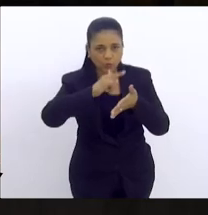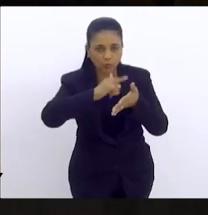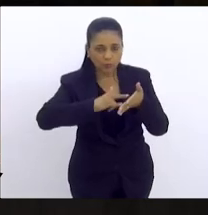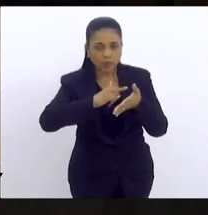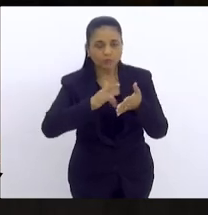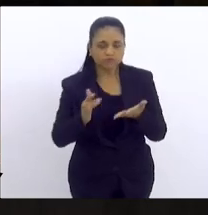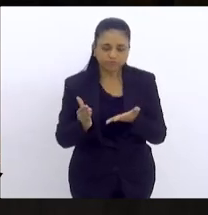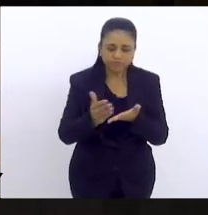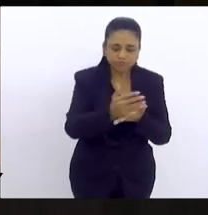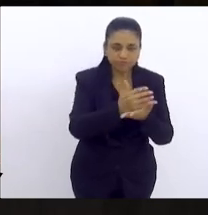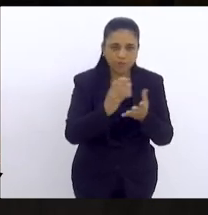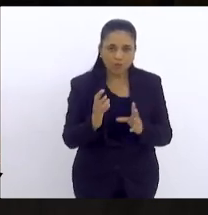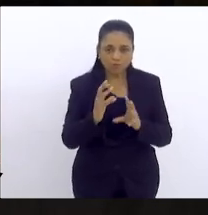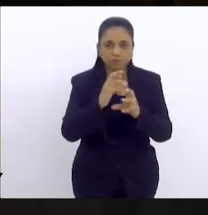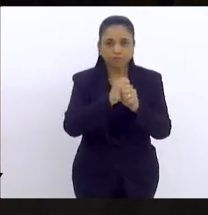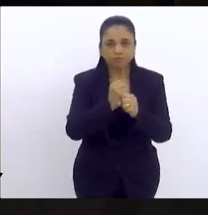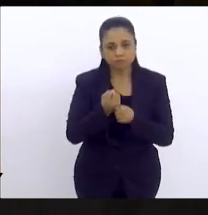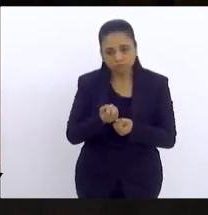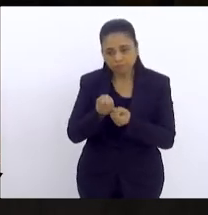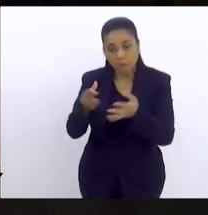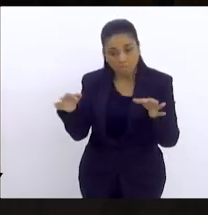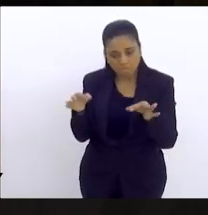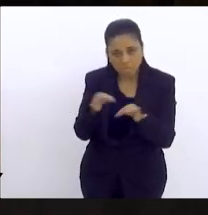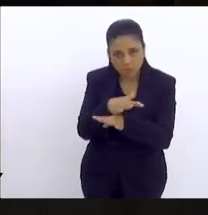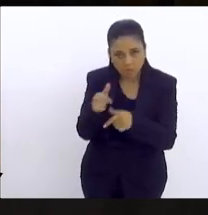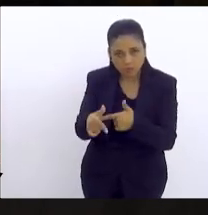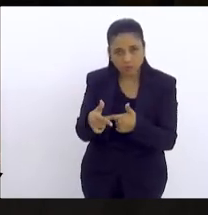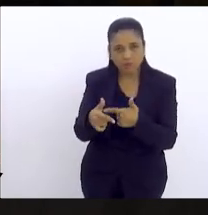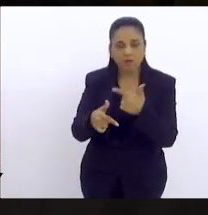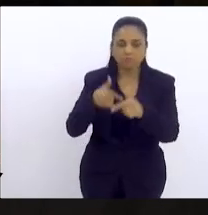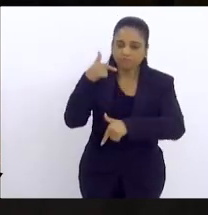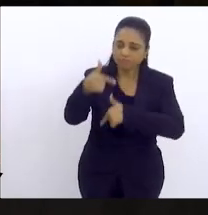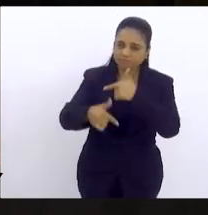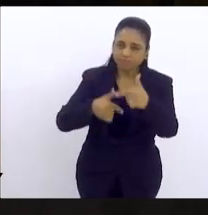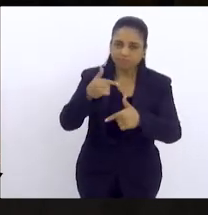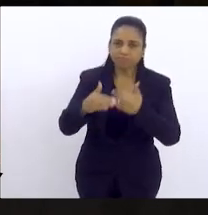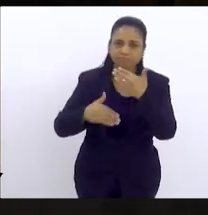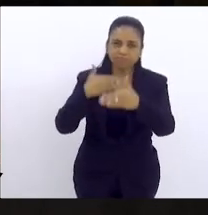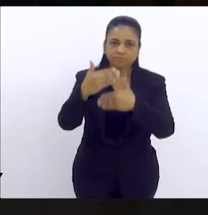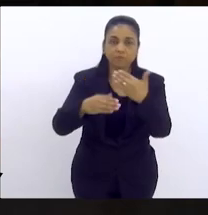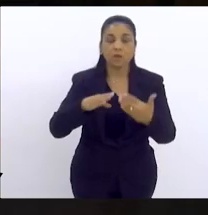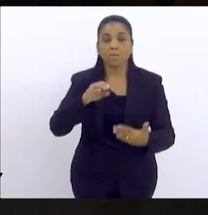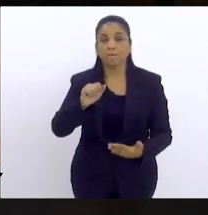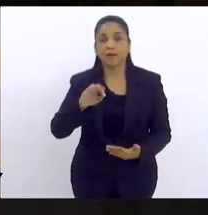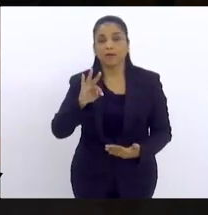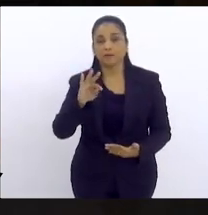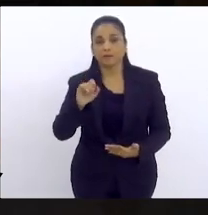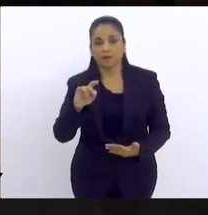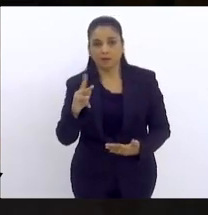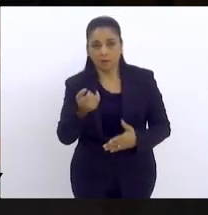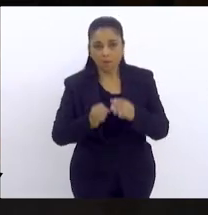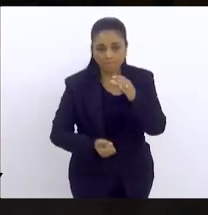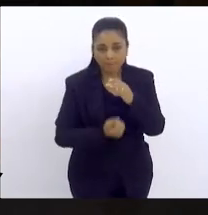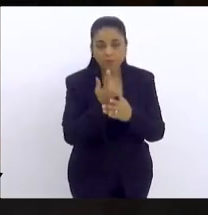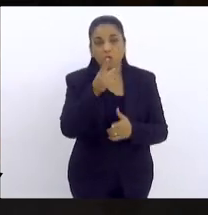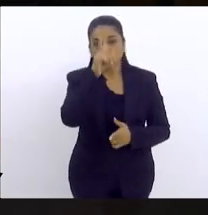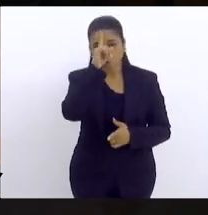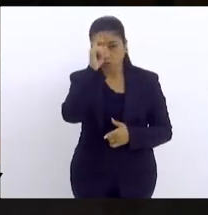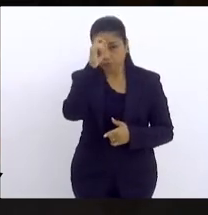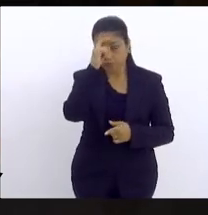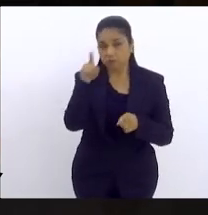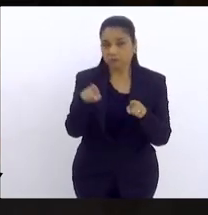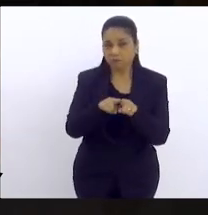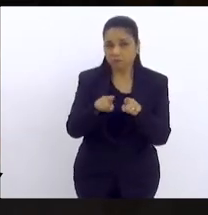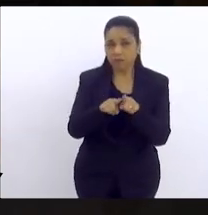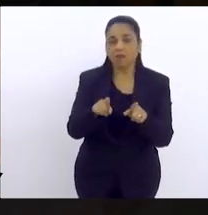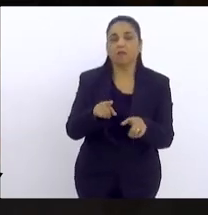conseguindo juntar vou levar direto já pronto para que a gente possa dar andamento ao batalhão e também da andamento ao Hospital da Polícia Militar